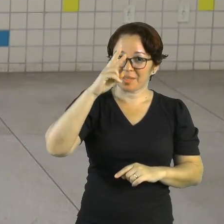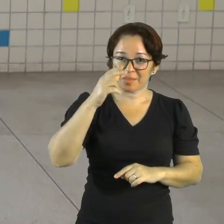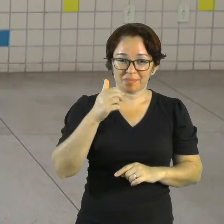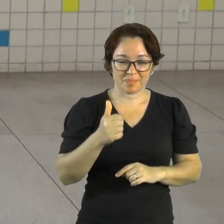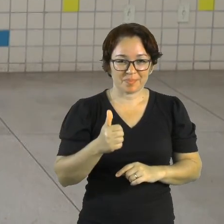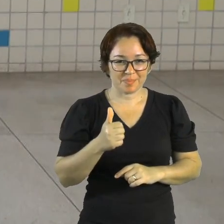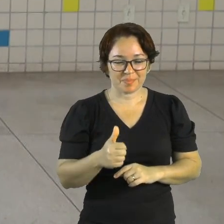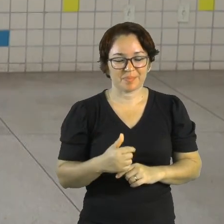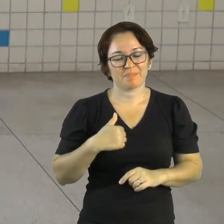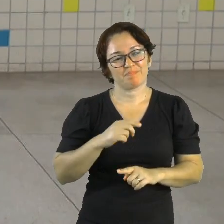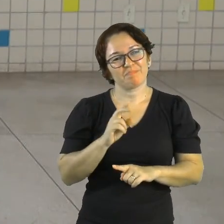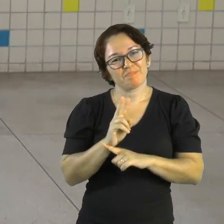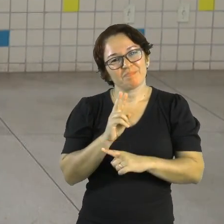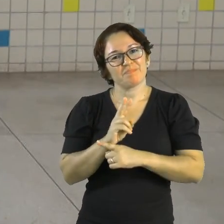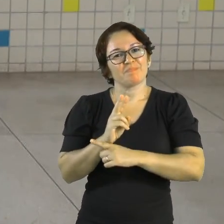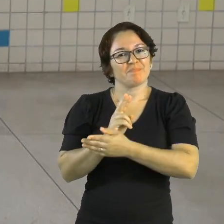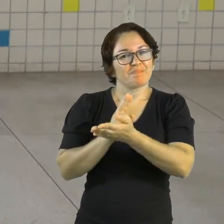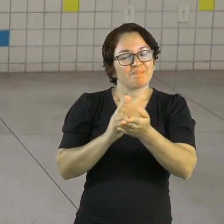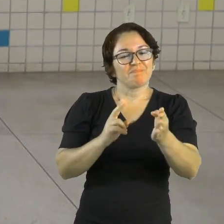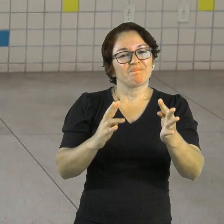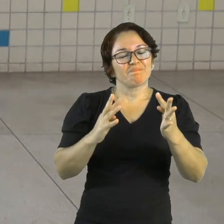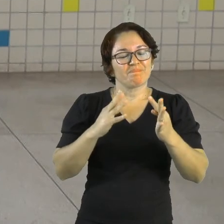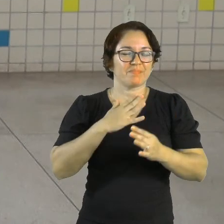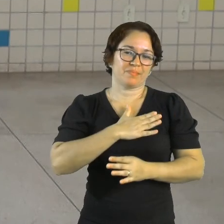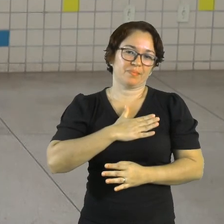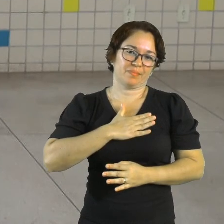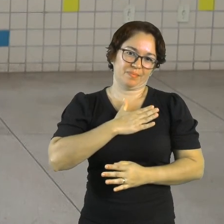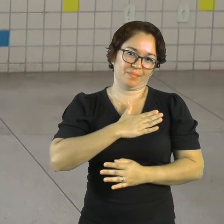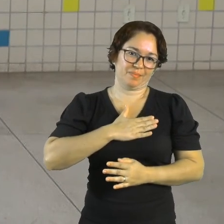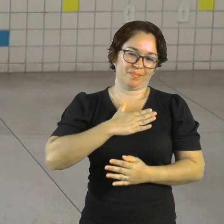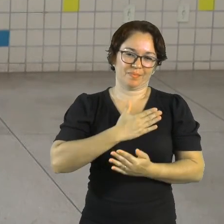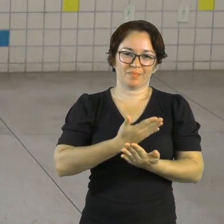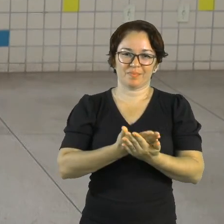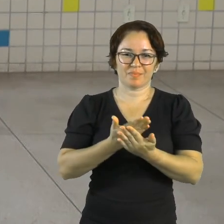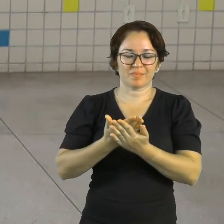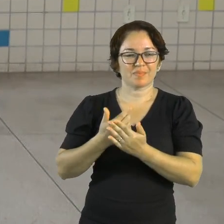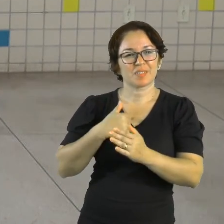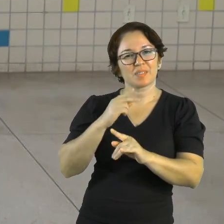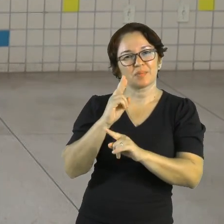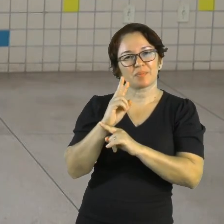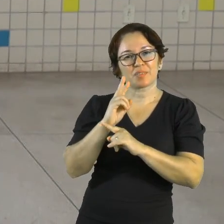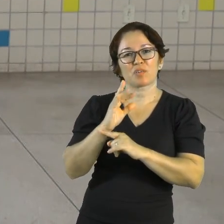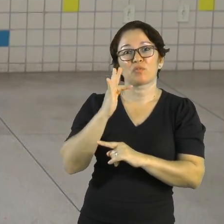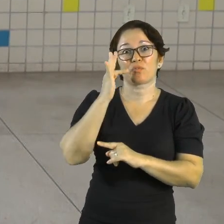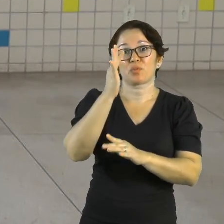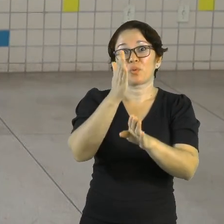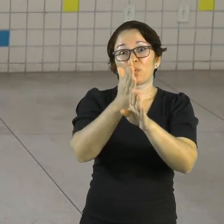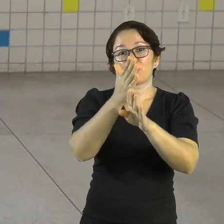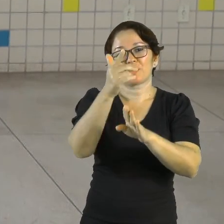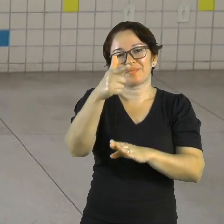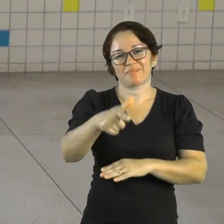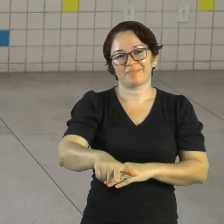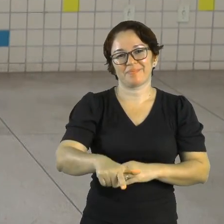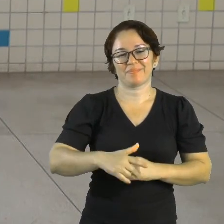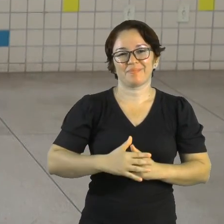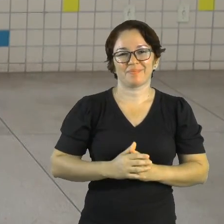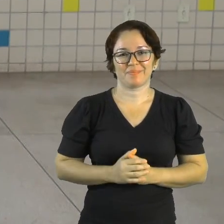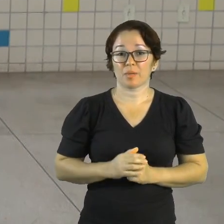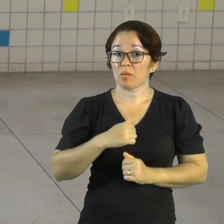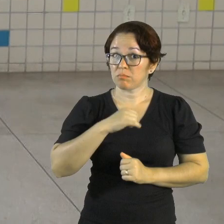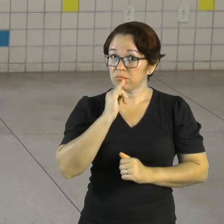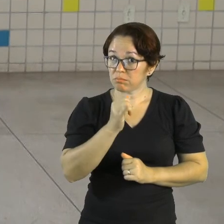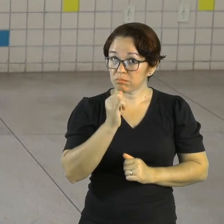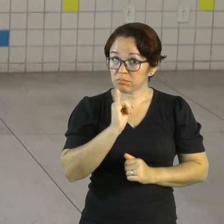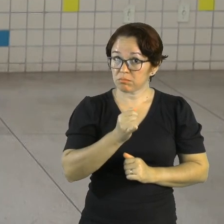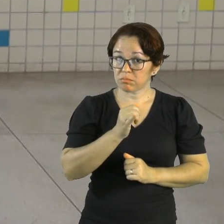Espero que tenham gostado da nossa aula. Aguardo vocês na próxima aula. Recadinho,